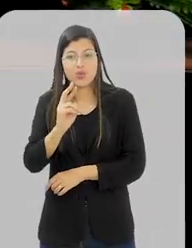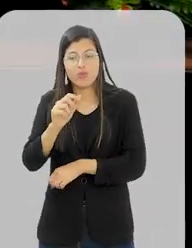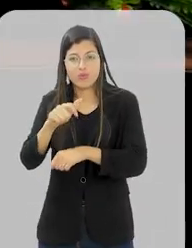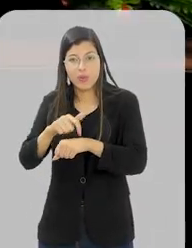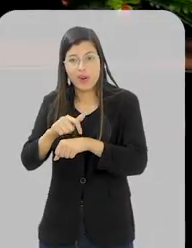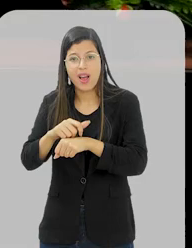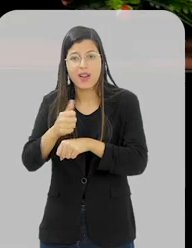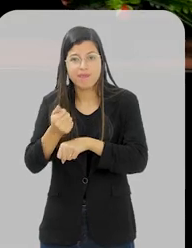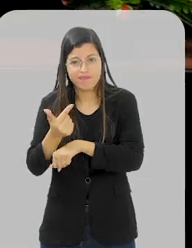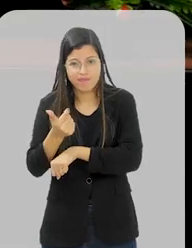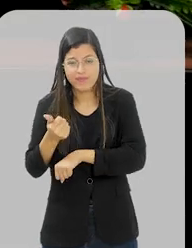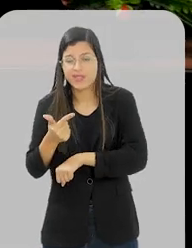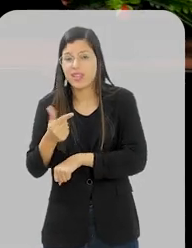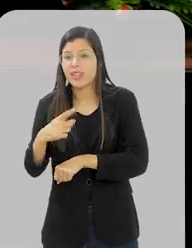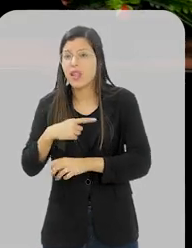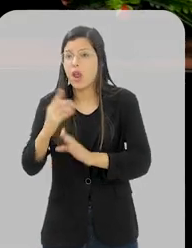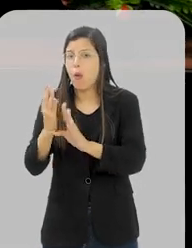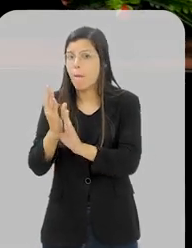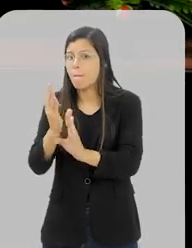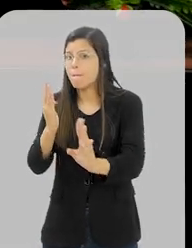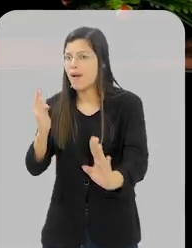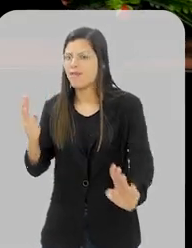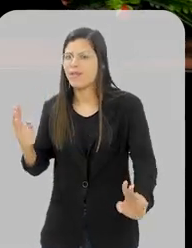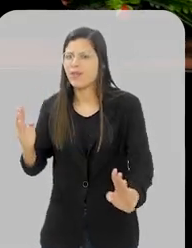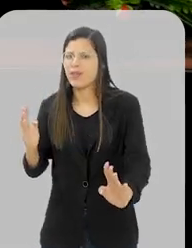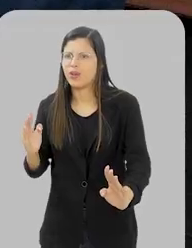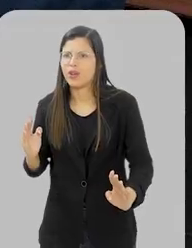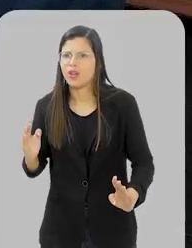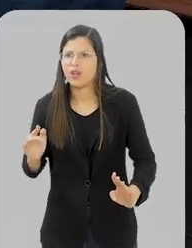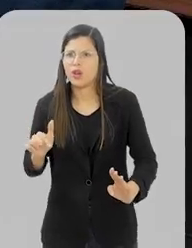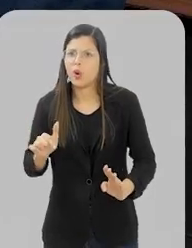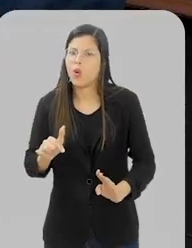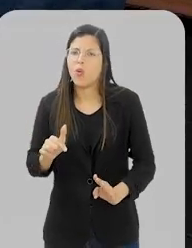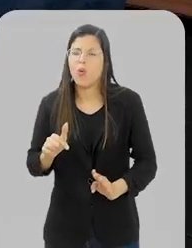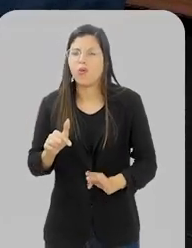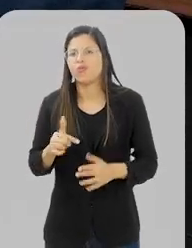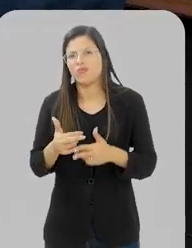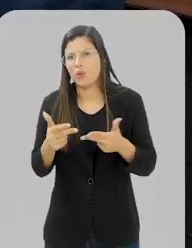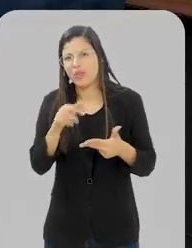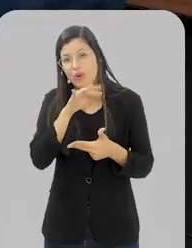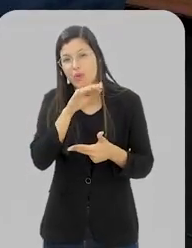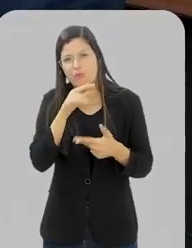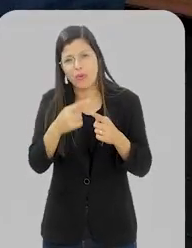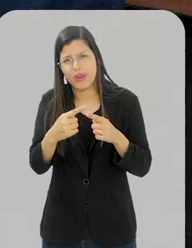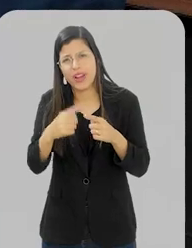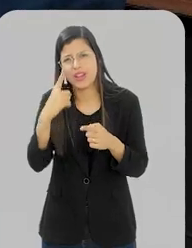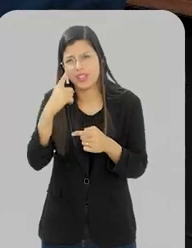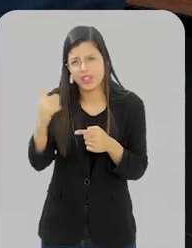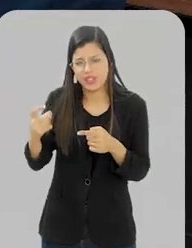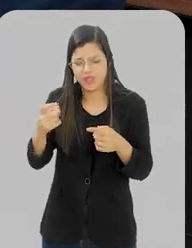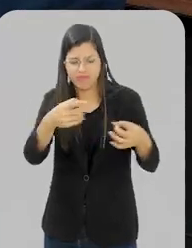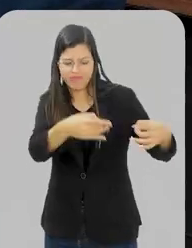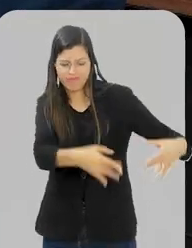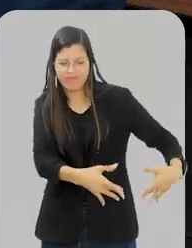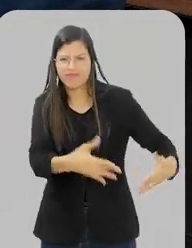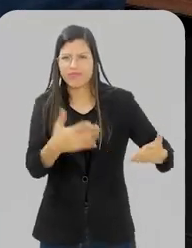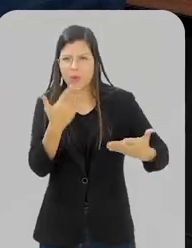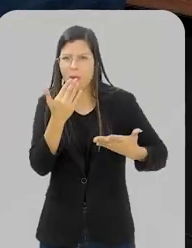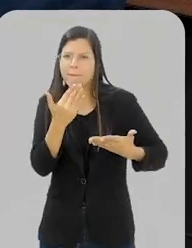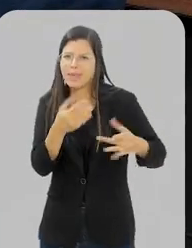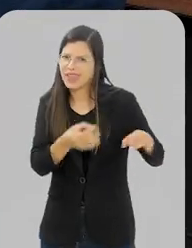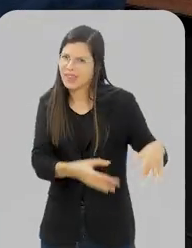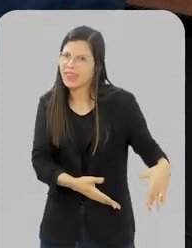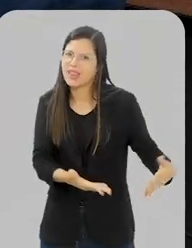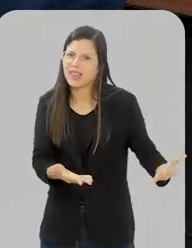carentes de uma fila uma fila de carentes aquele suj a rua o único coisa que eu lamento é que eles sujam a rua toda jogam jogam as embalagens